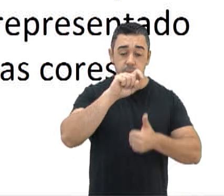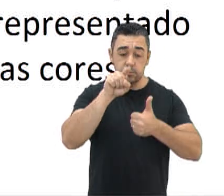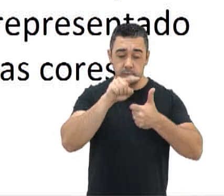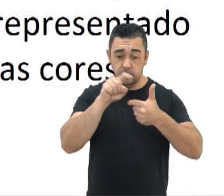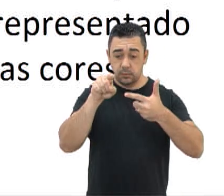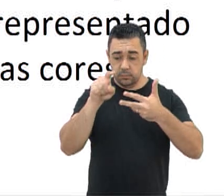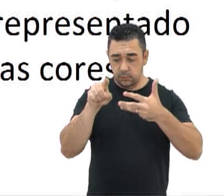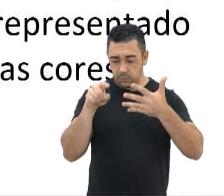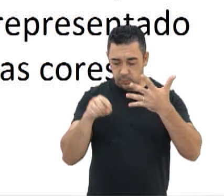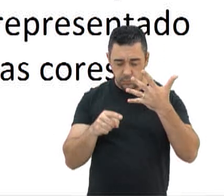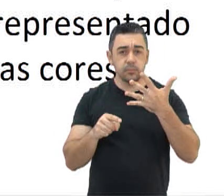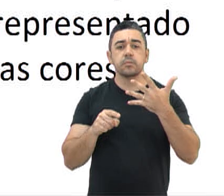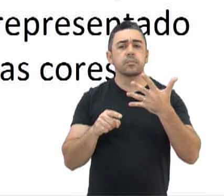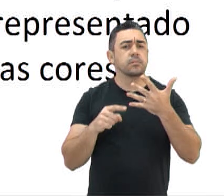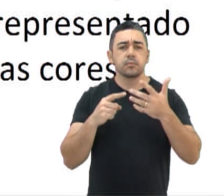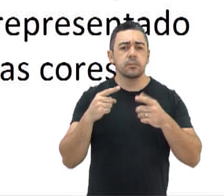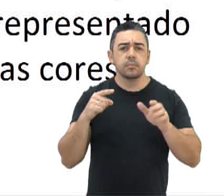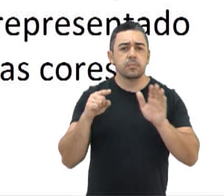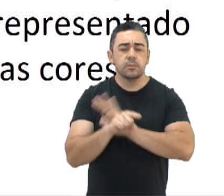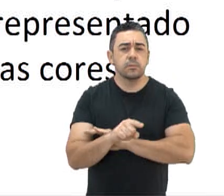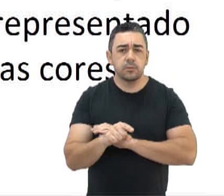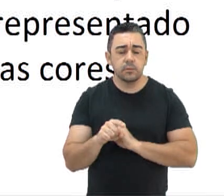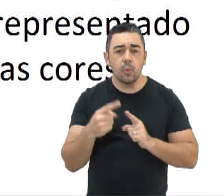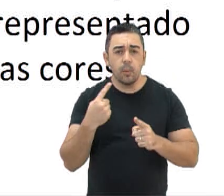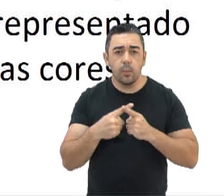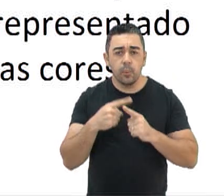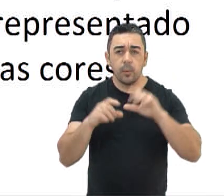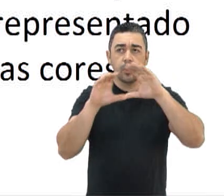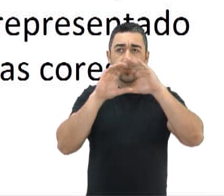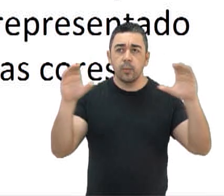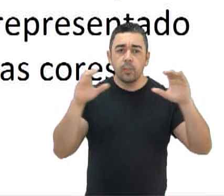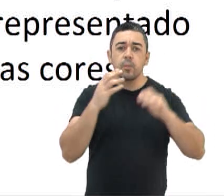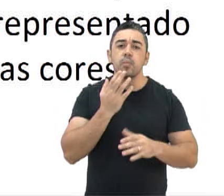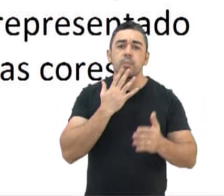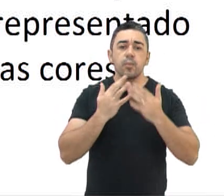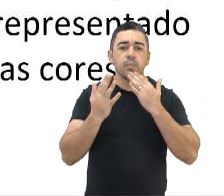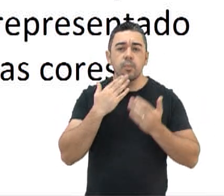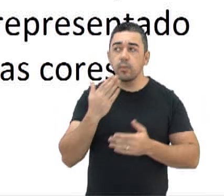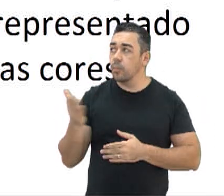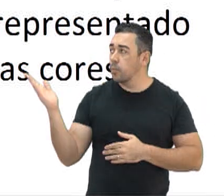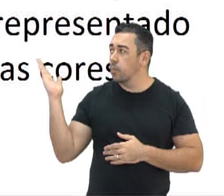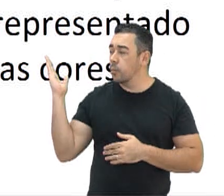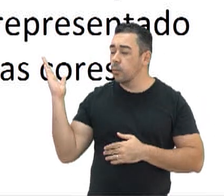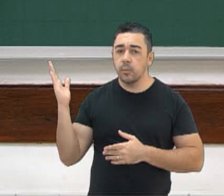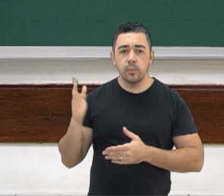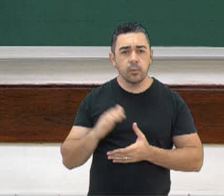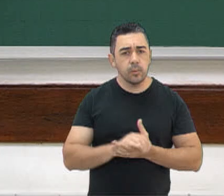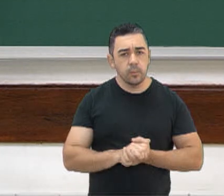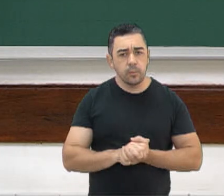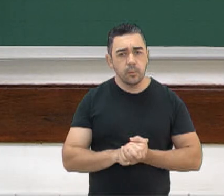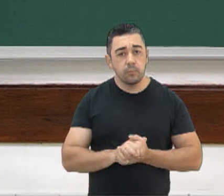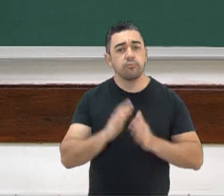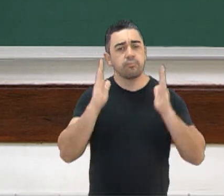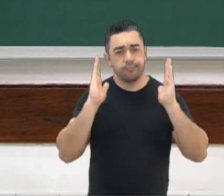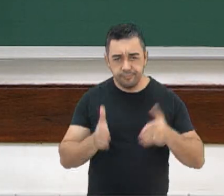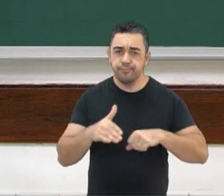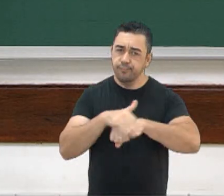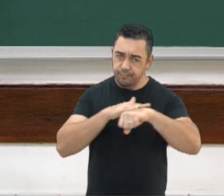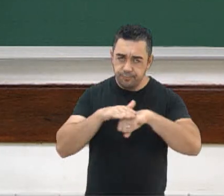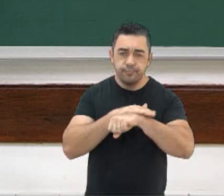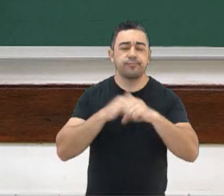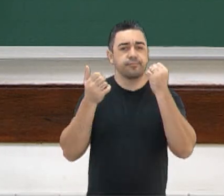a pergunta: por que o céu foi representado com essas cores? Nós conversamos um